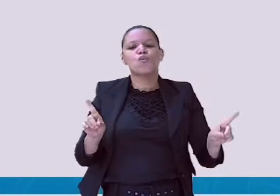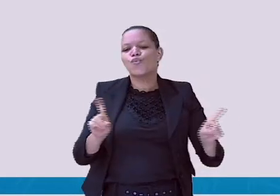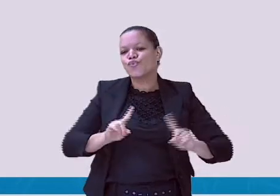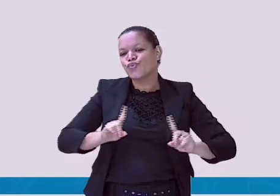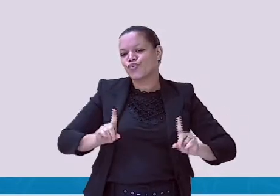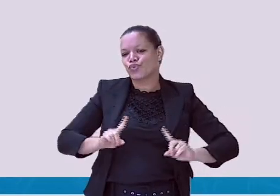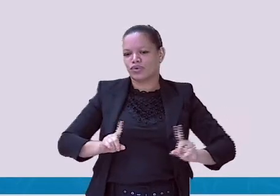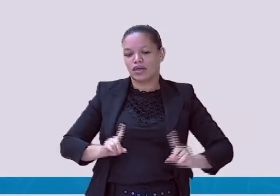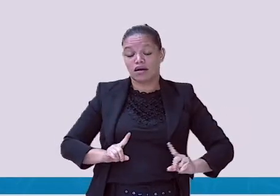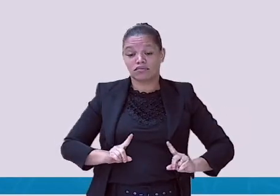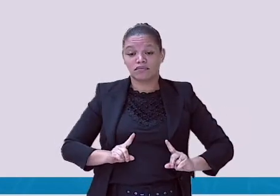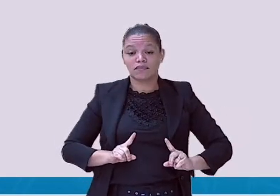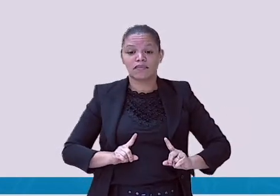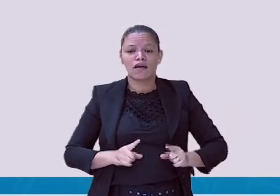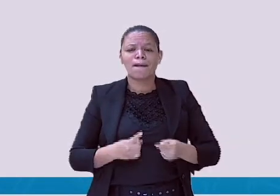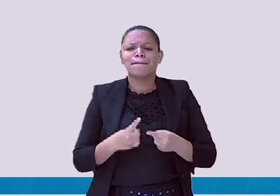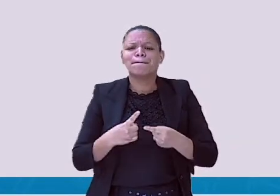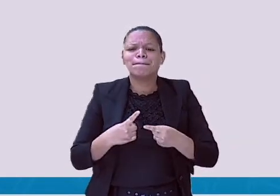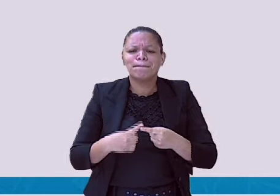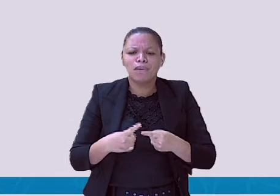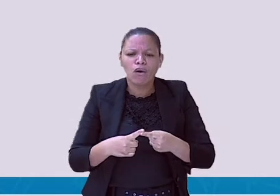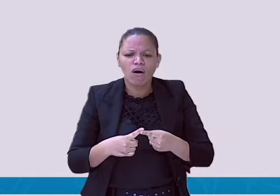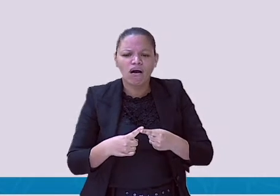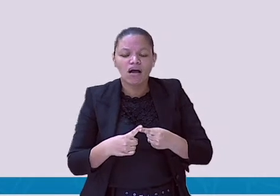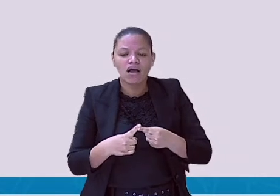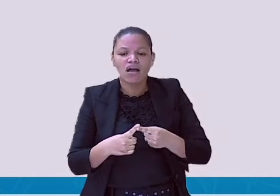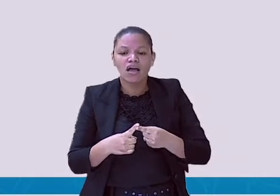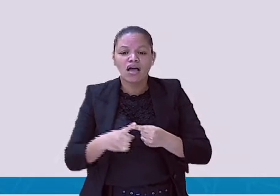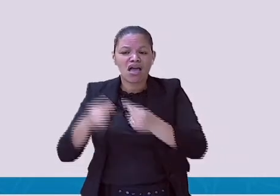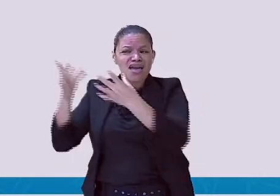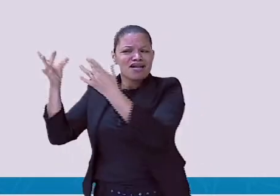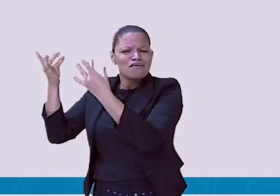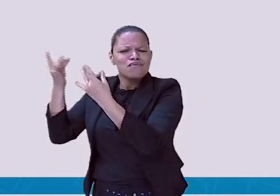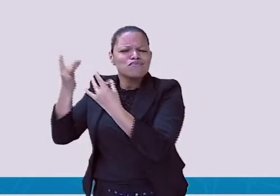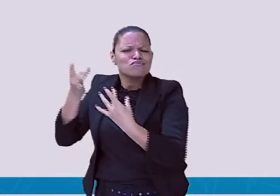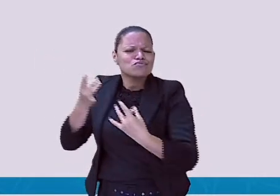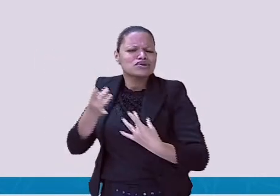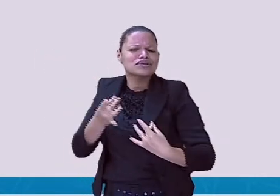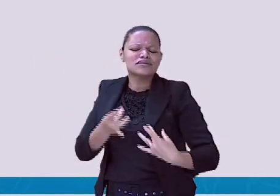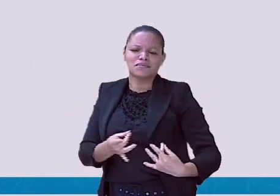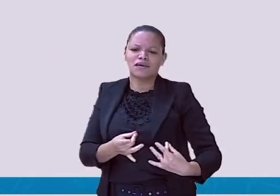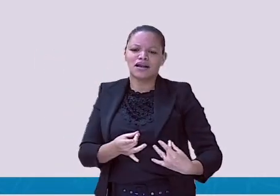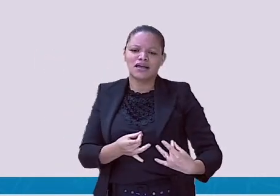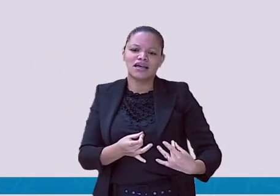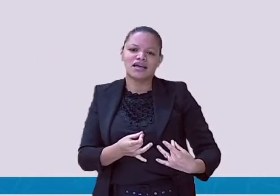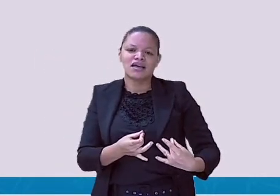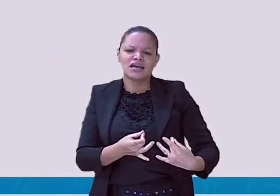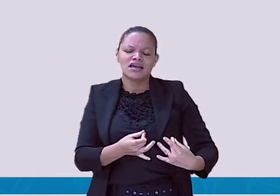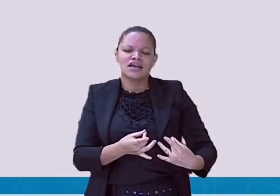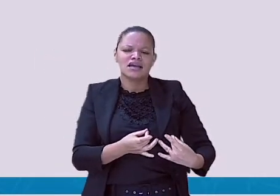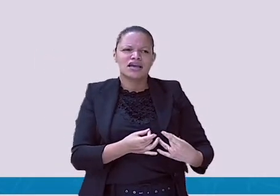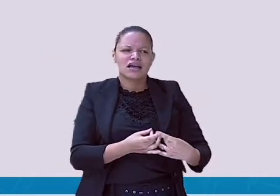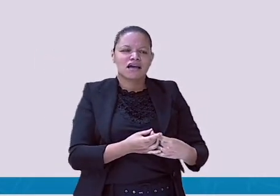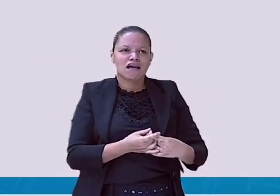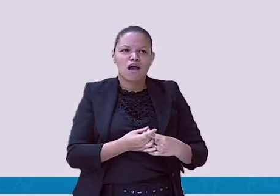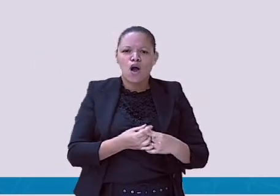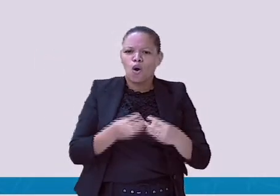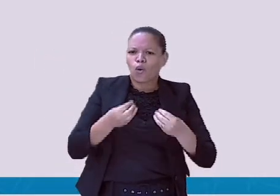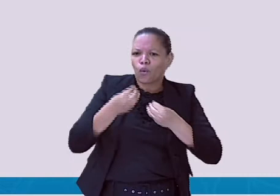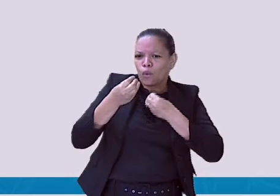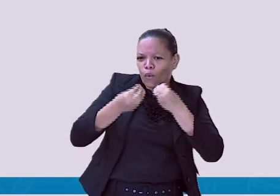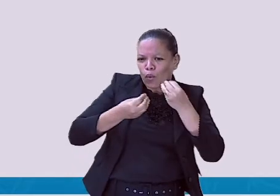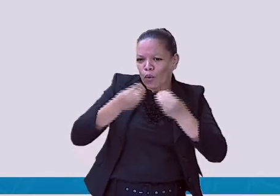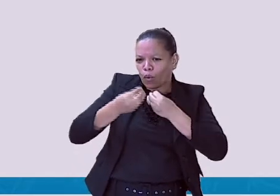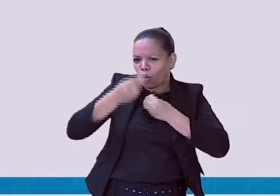de acordo da visão do narrador. Ele é um texto informativo. Se nós